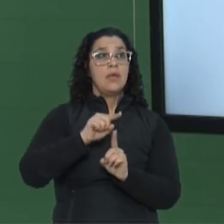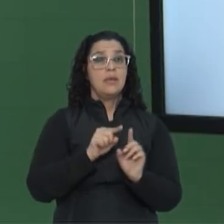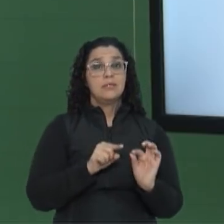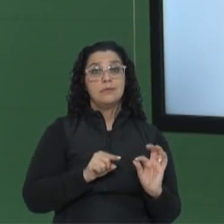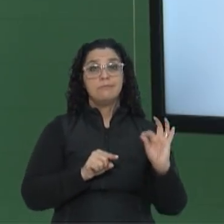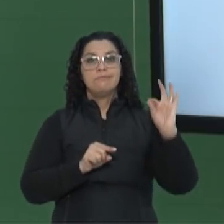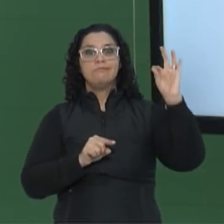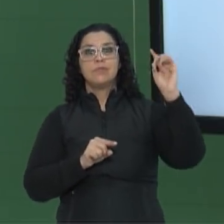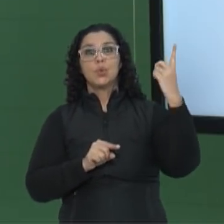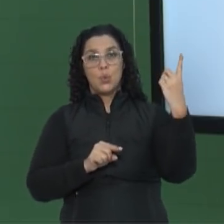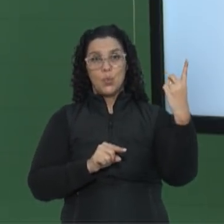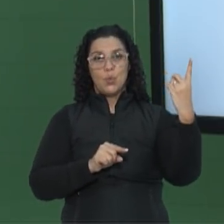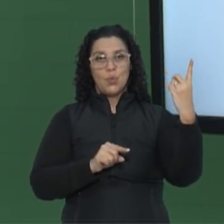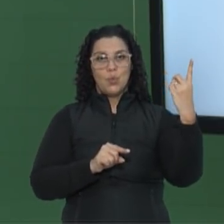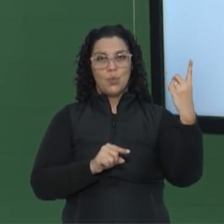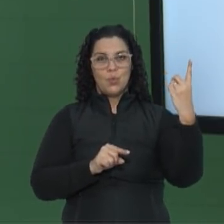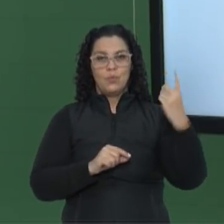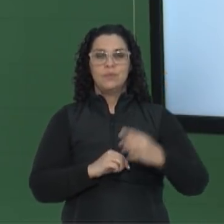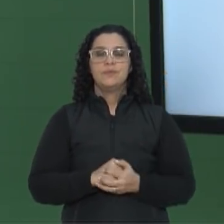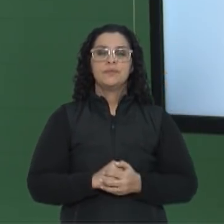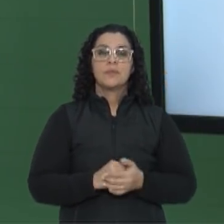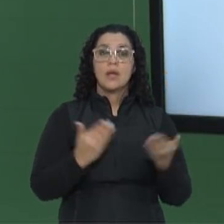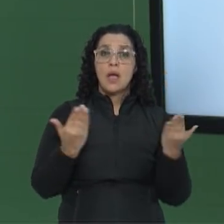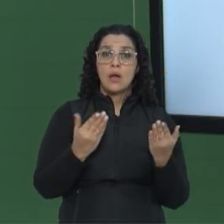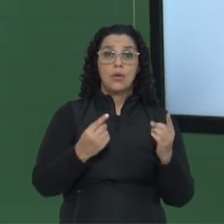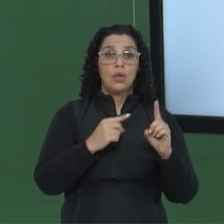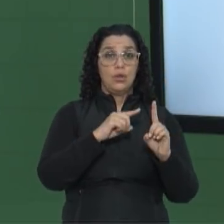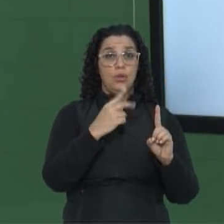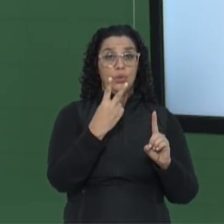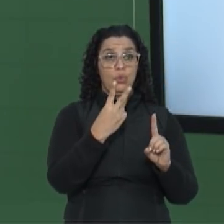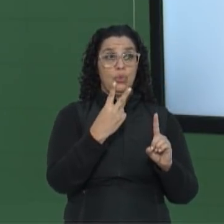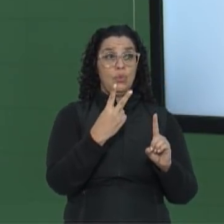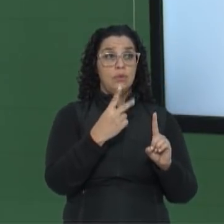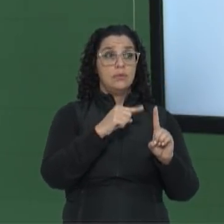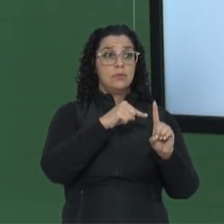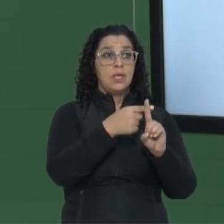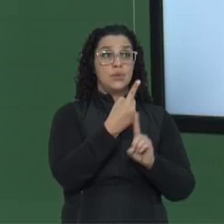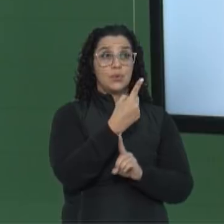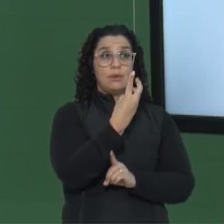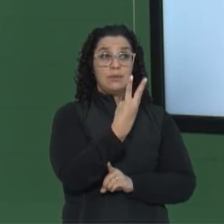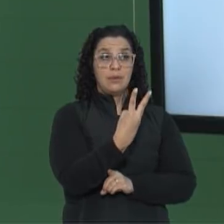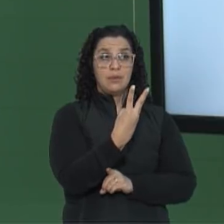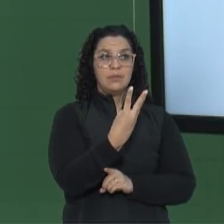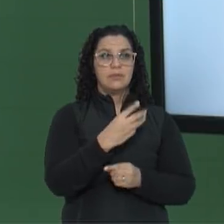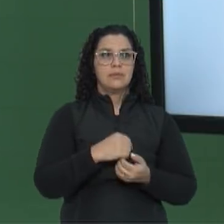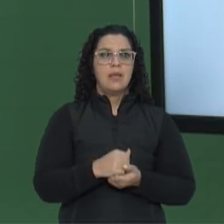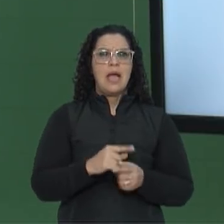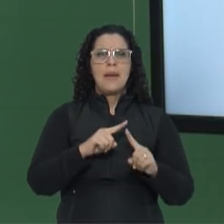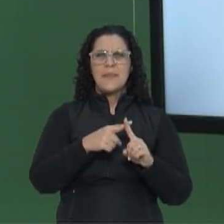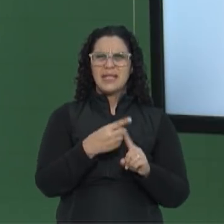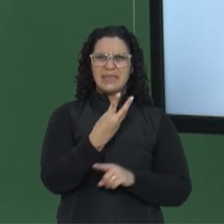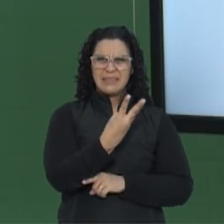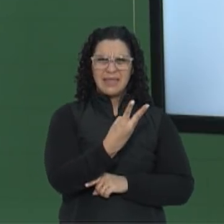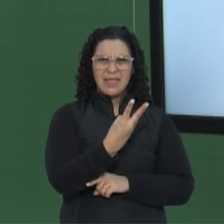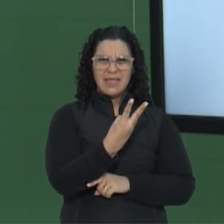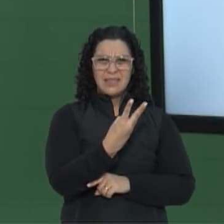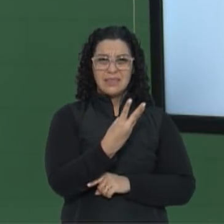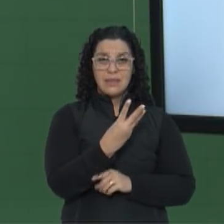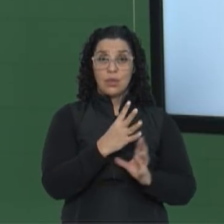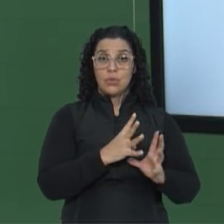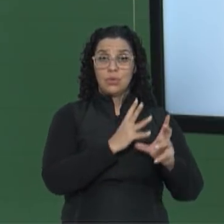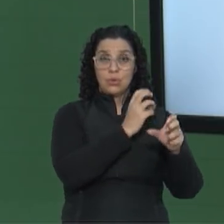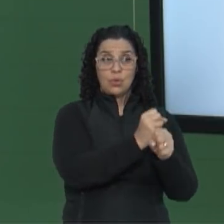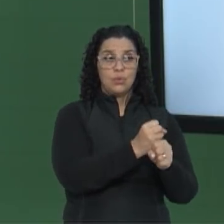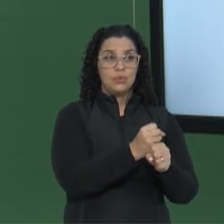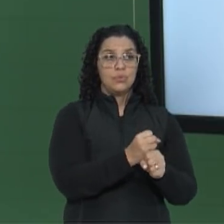décimos e uma unidade. 2 mais 1, 3. Ah, mas é 3 o quê?